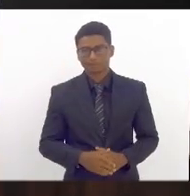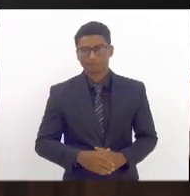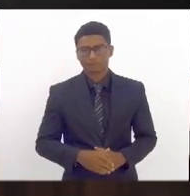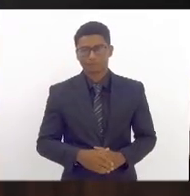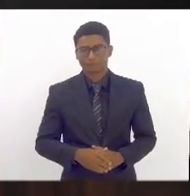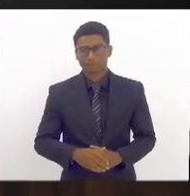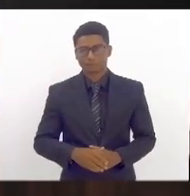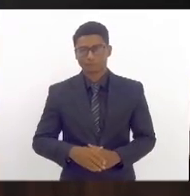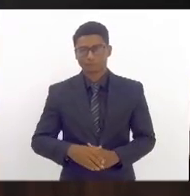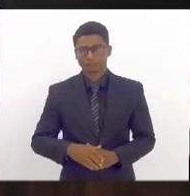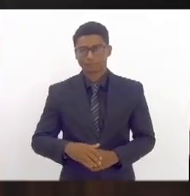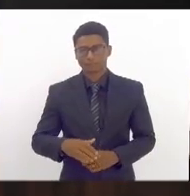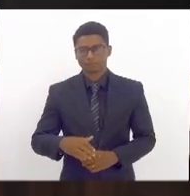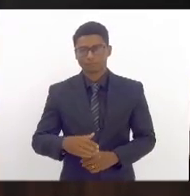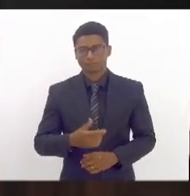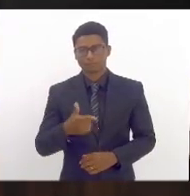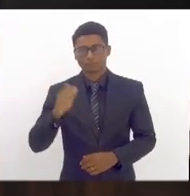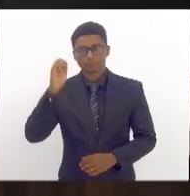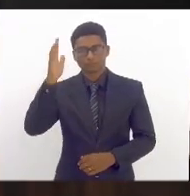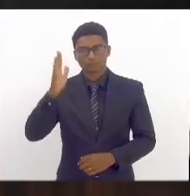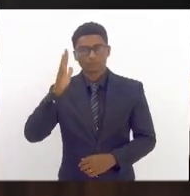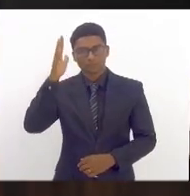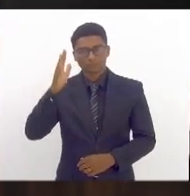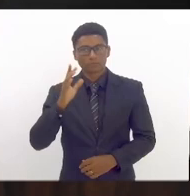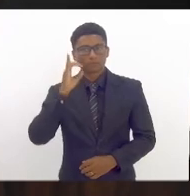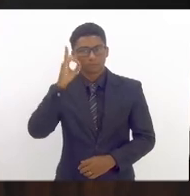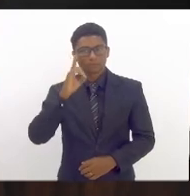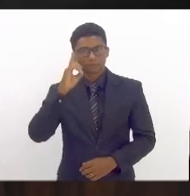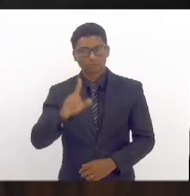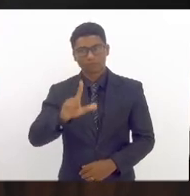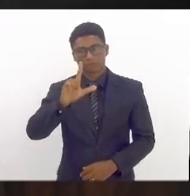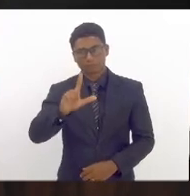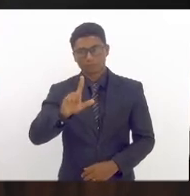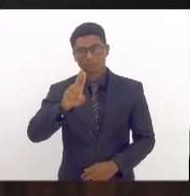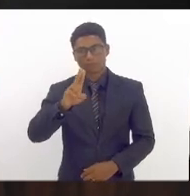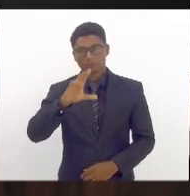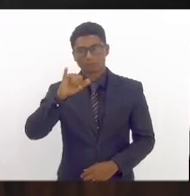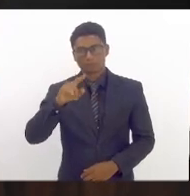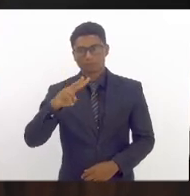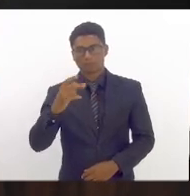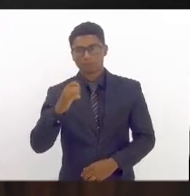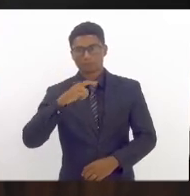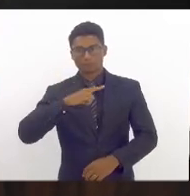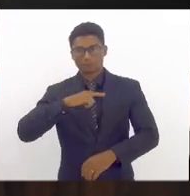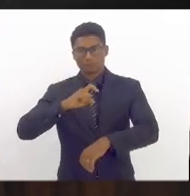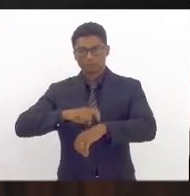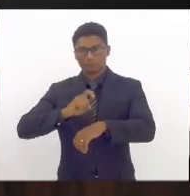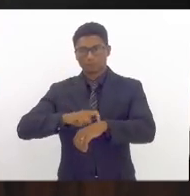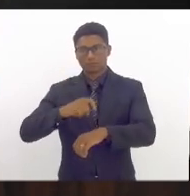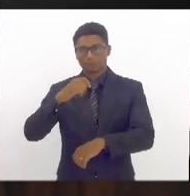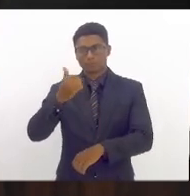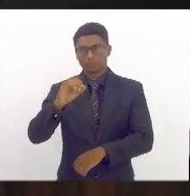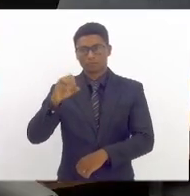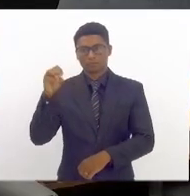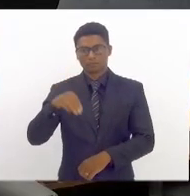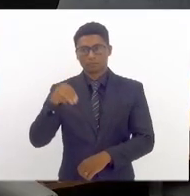e última oradora inscrita no expediente final é a deputada Lucinha. Vossa Excelência dispõe de 10 minutos, de acordo com o tempo